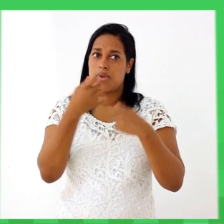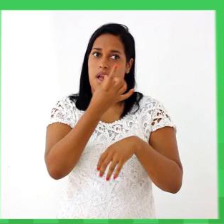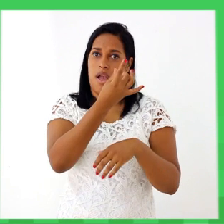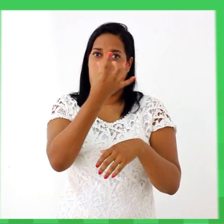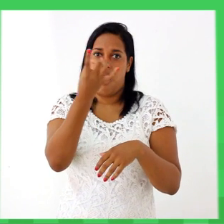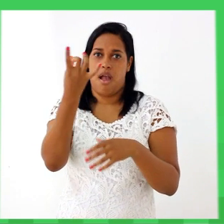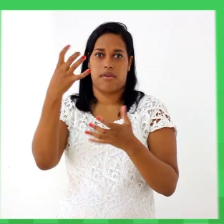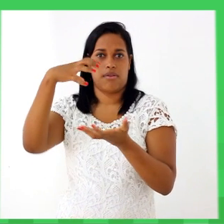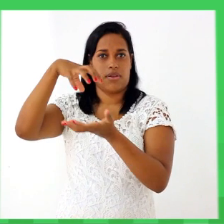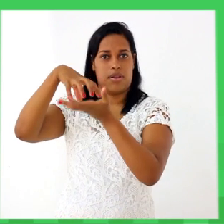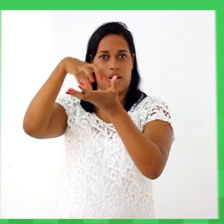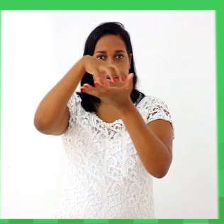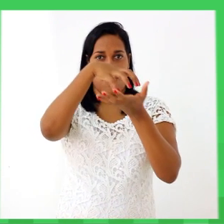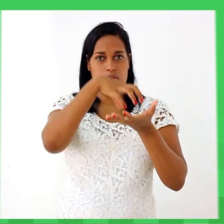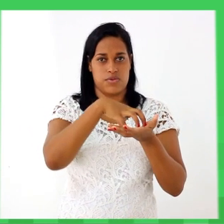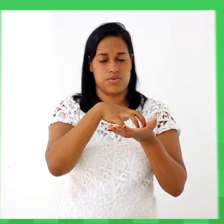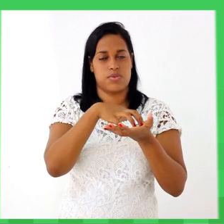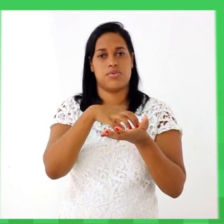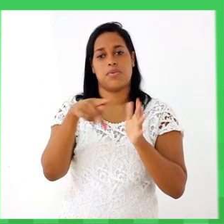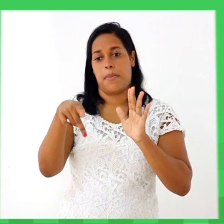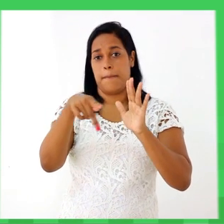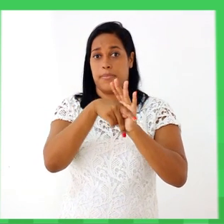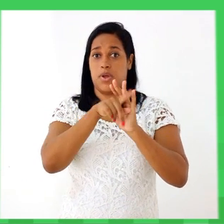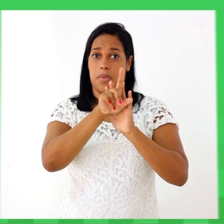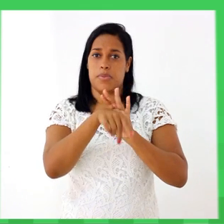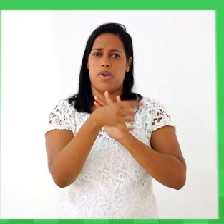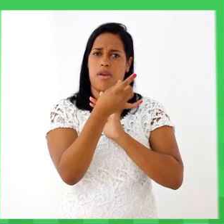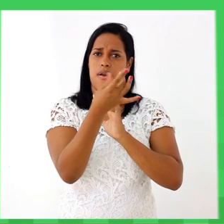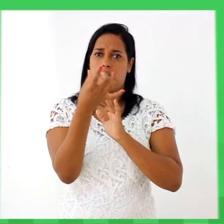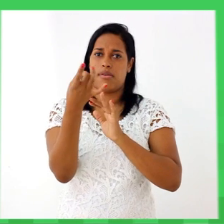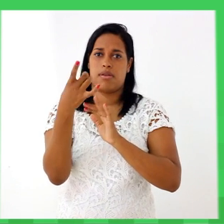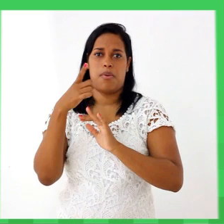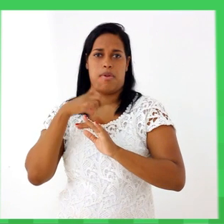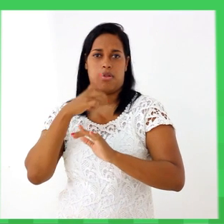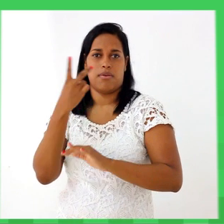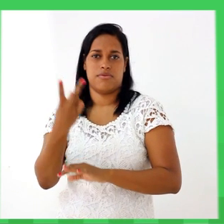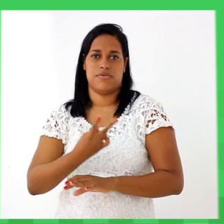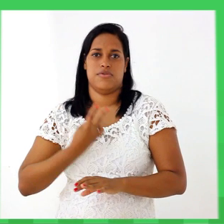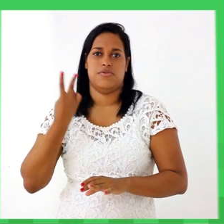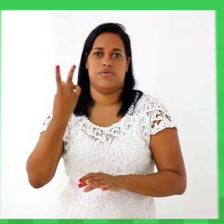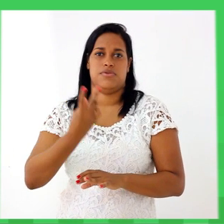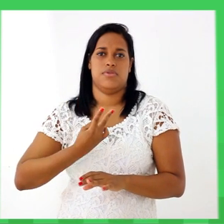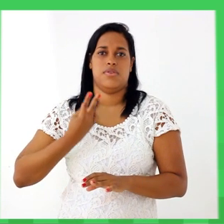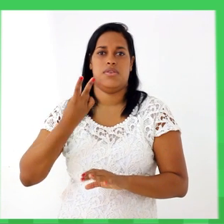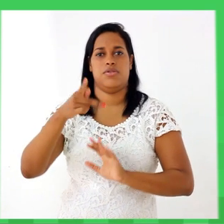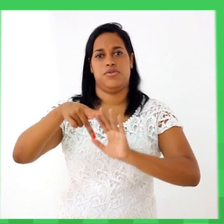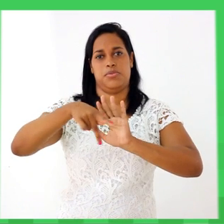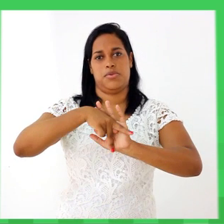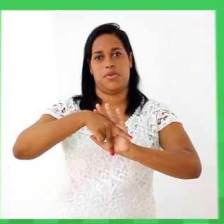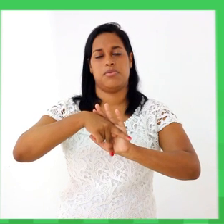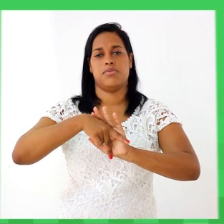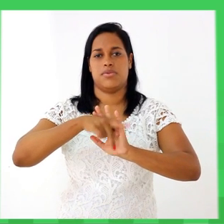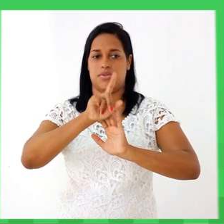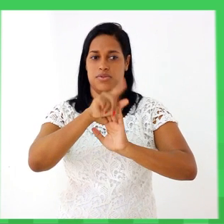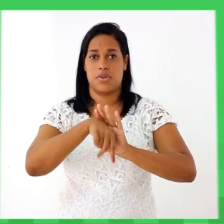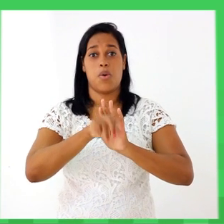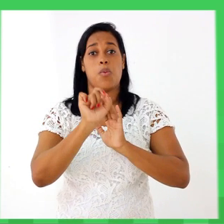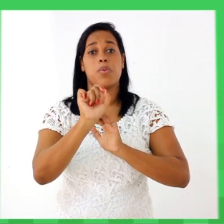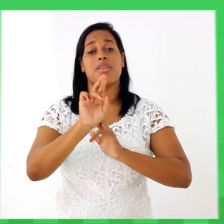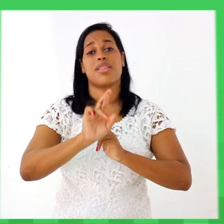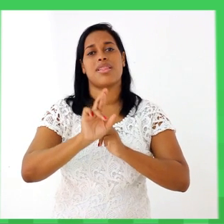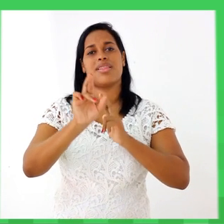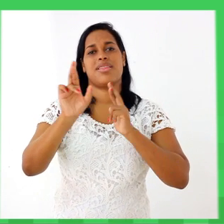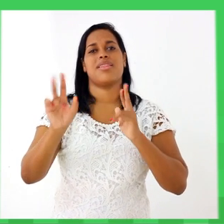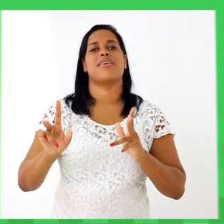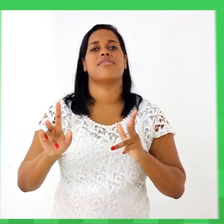de um conjunto de entidades e cada entidade tem seus próprios valores nos atributos. Os atributos é o que